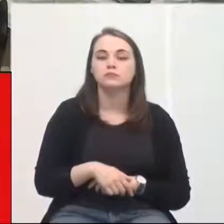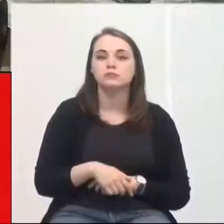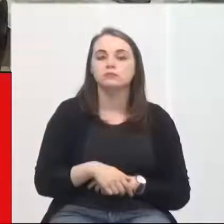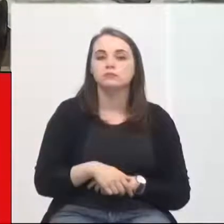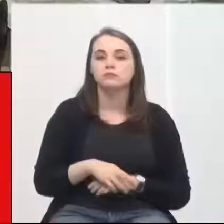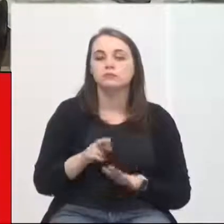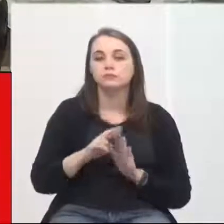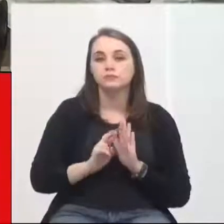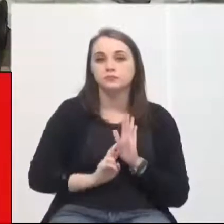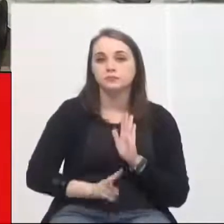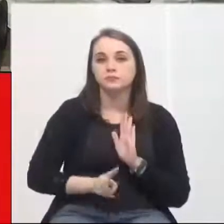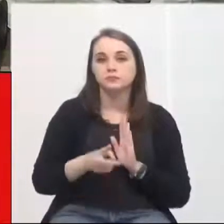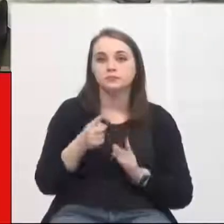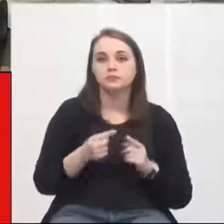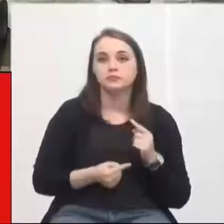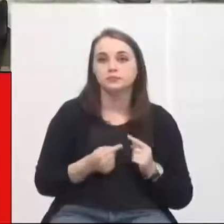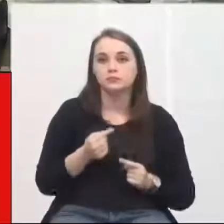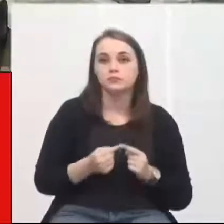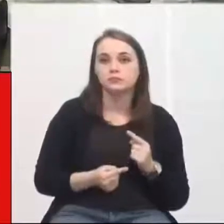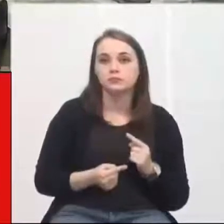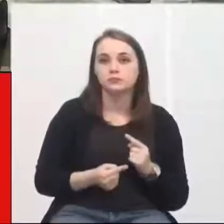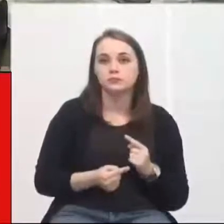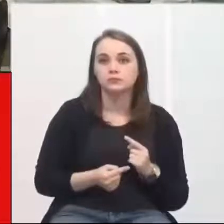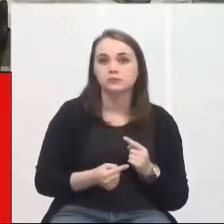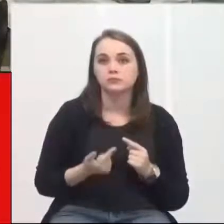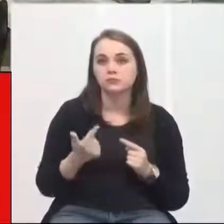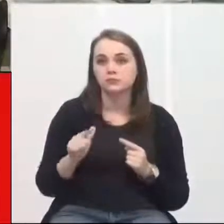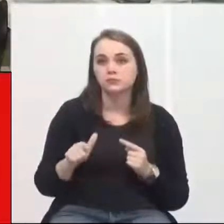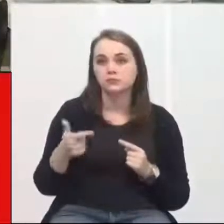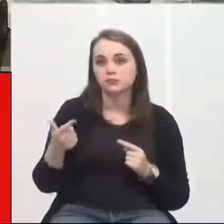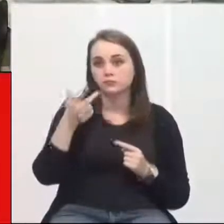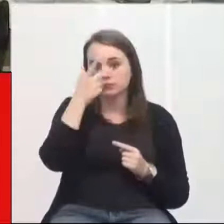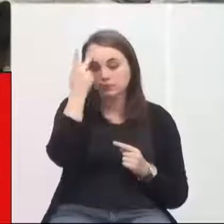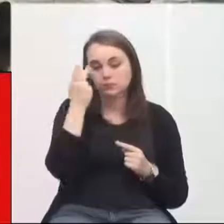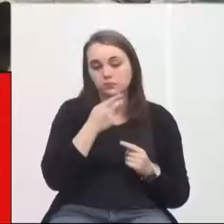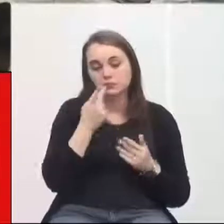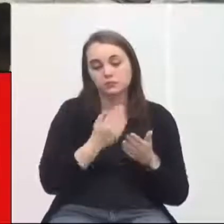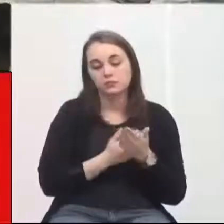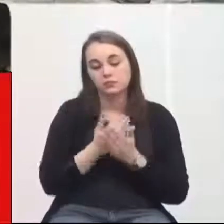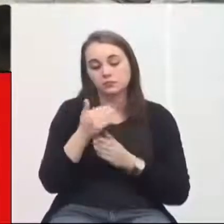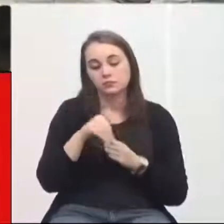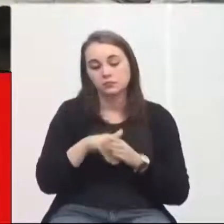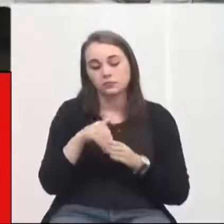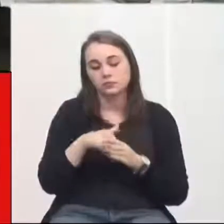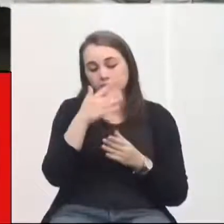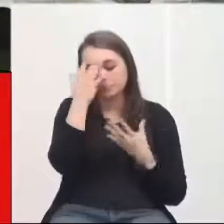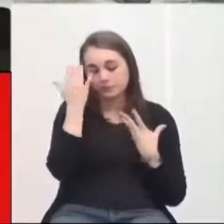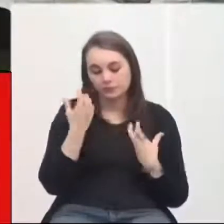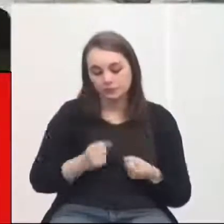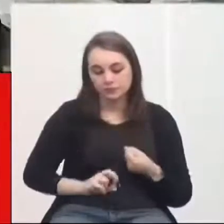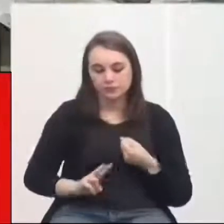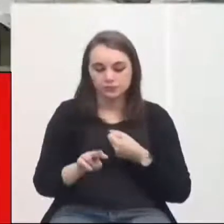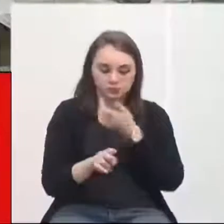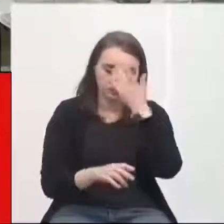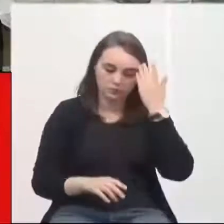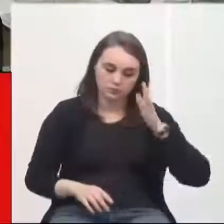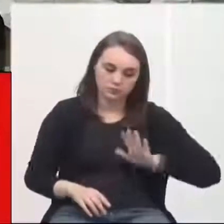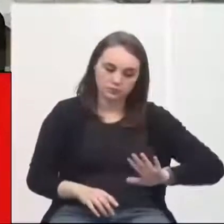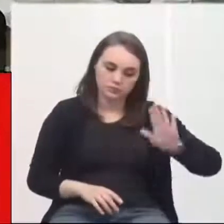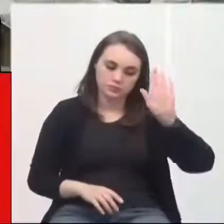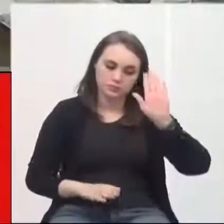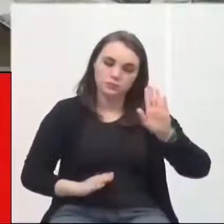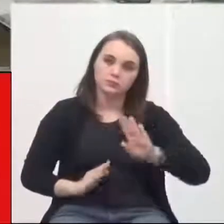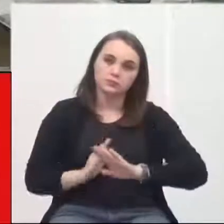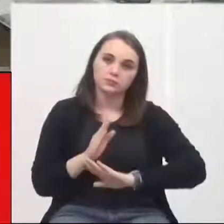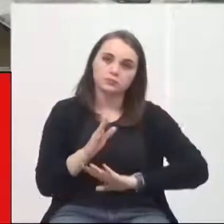O requerimento continua em discussão. Não havendo mais quem queira discutir, está em votação. Os favoráveis permaneçam como estão, os